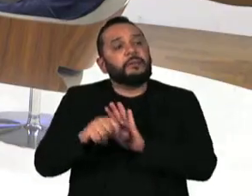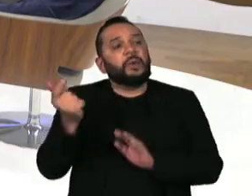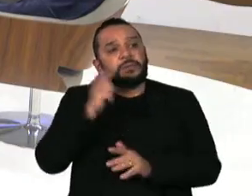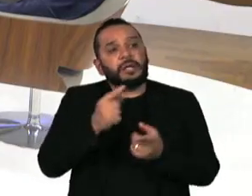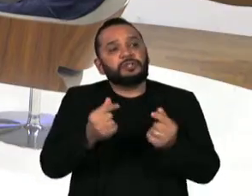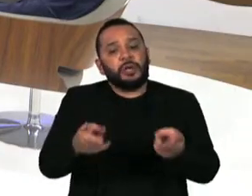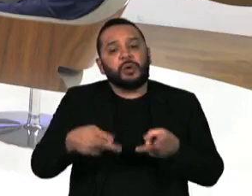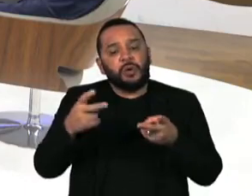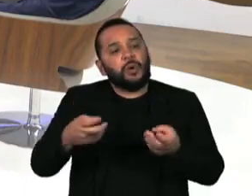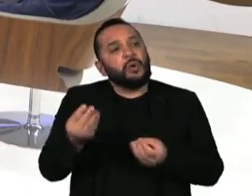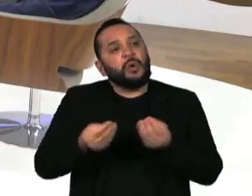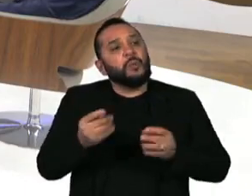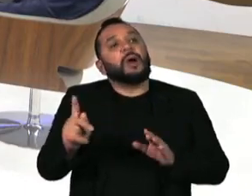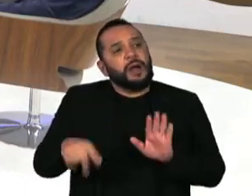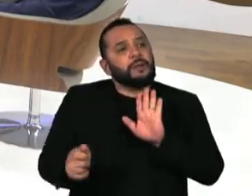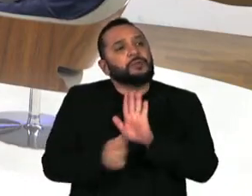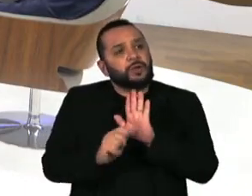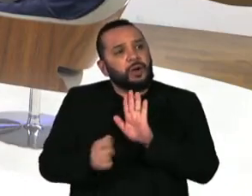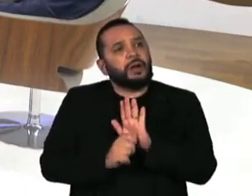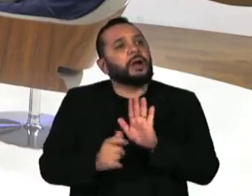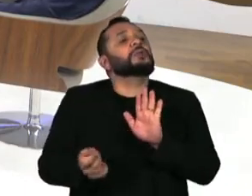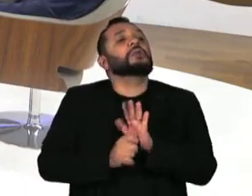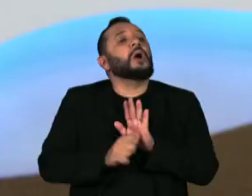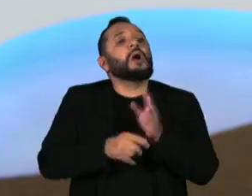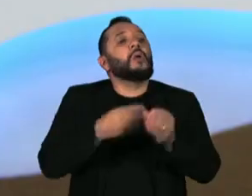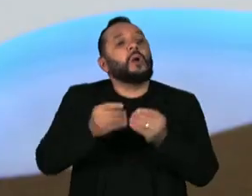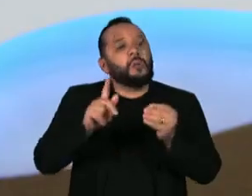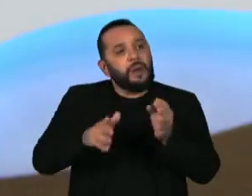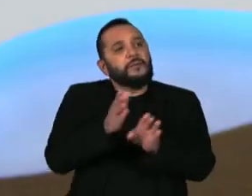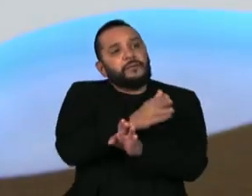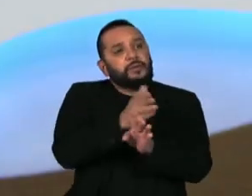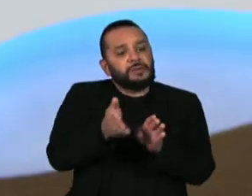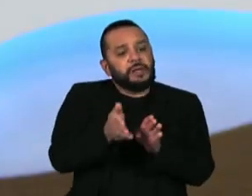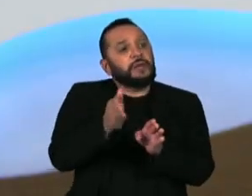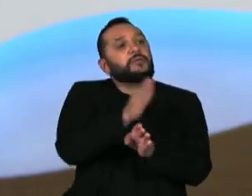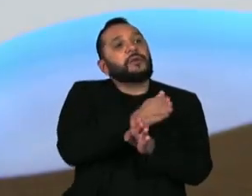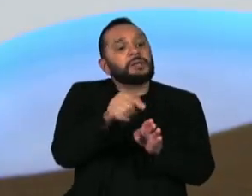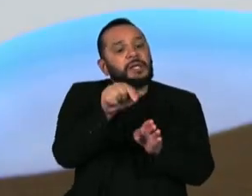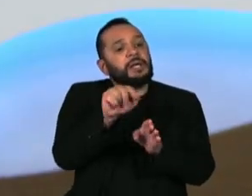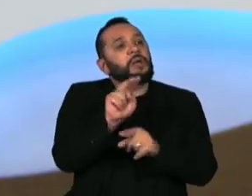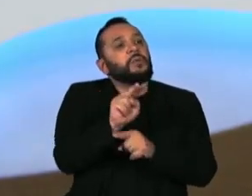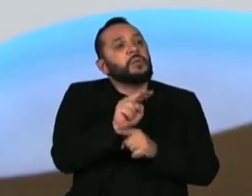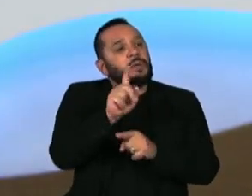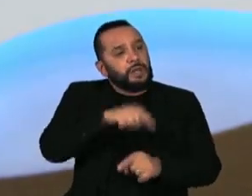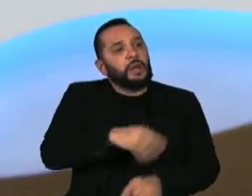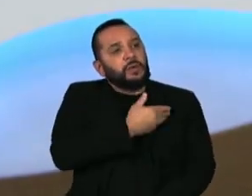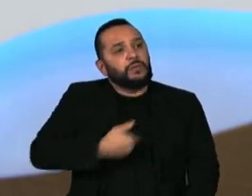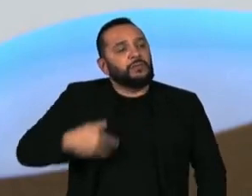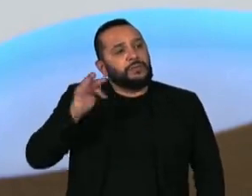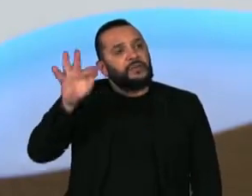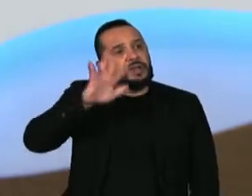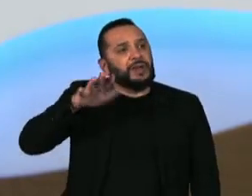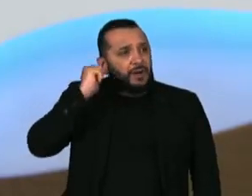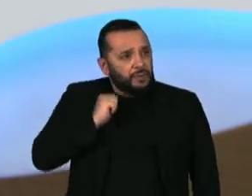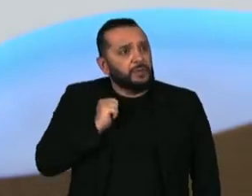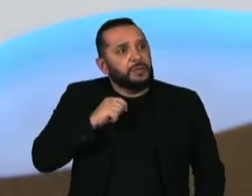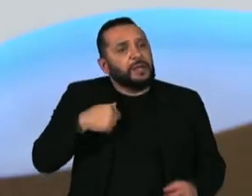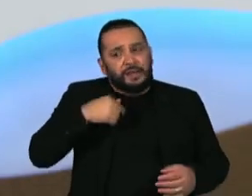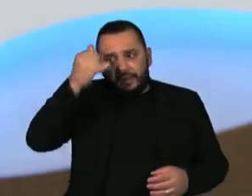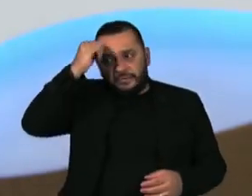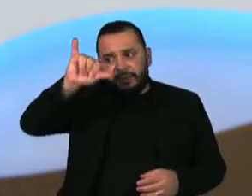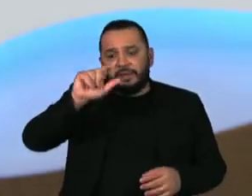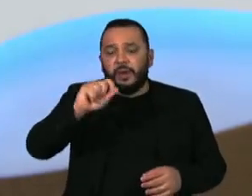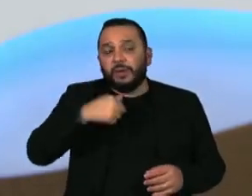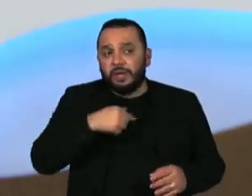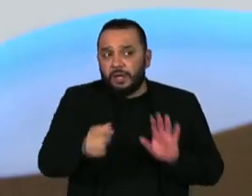produz cocaína aqui dentro, por exemplo, vem cocaína importada. Então, você precisa ter uma articulação nas fronteiras nacionais para evitar que a droga entre